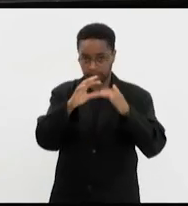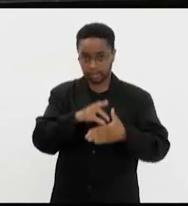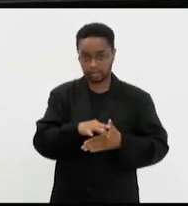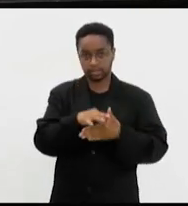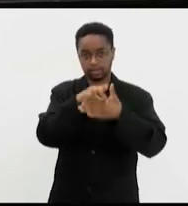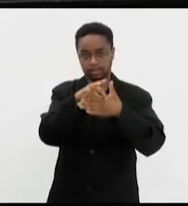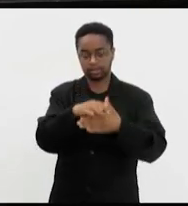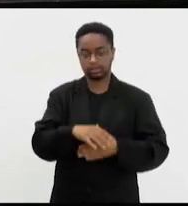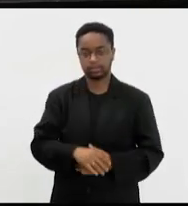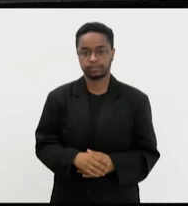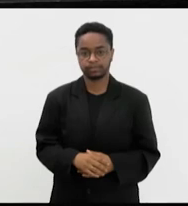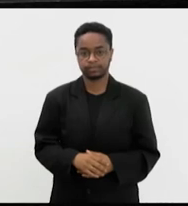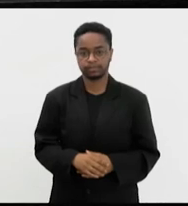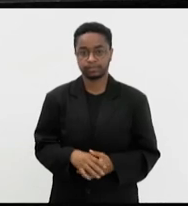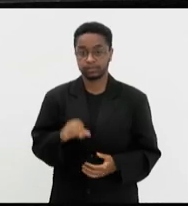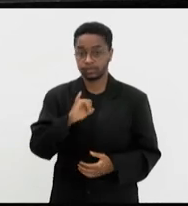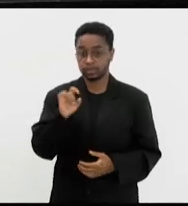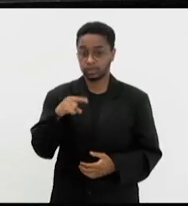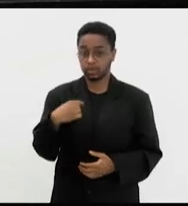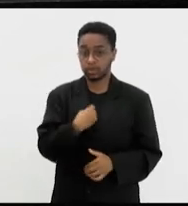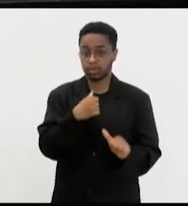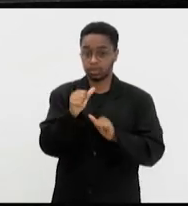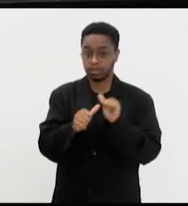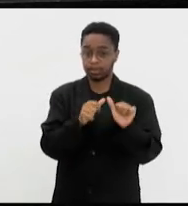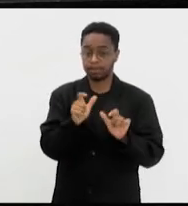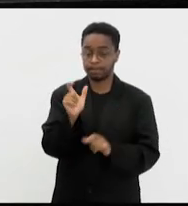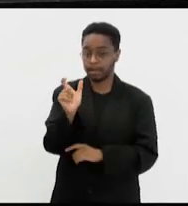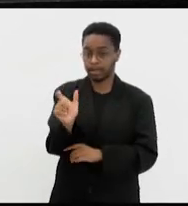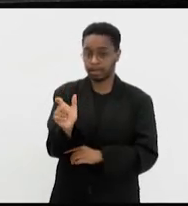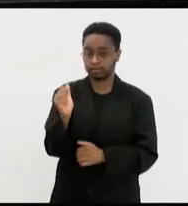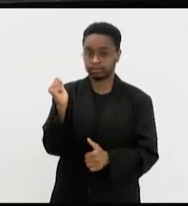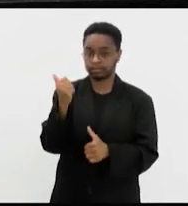Líder se nós trocarmos a palavra